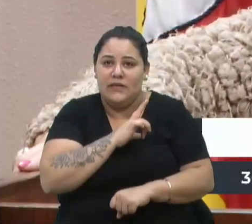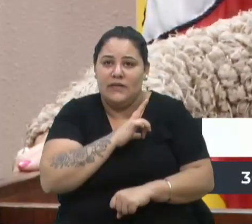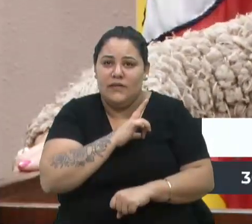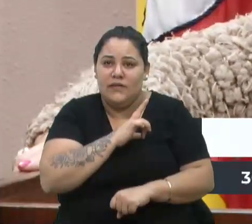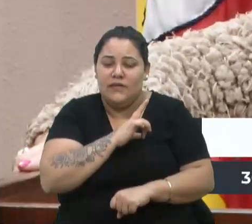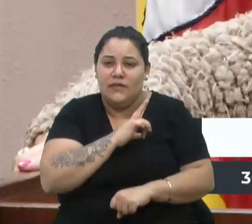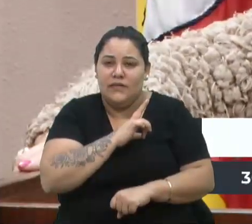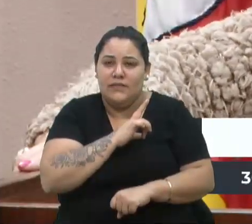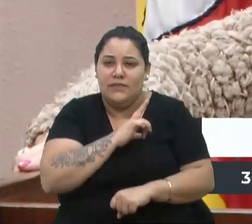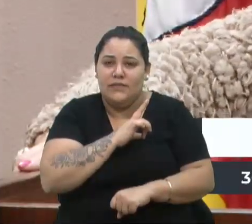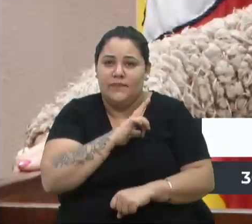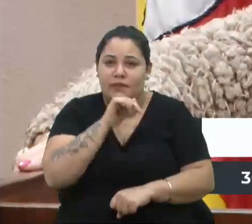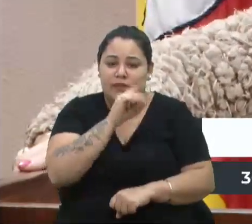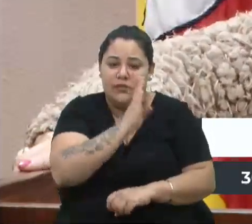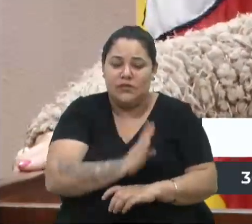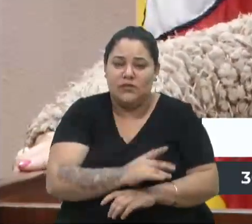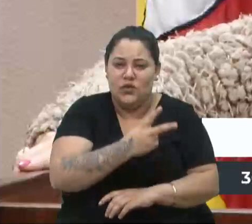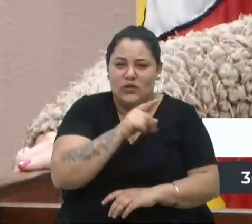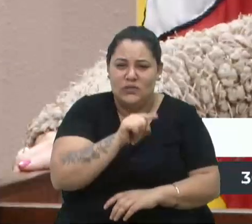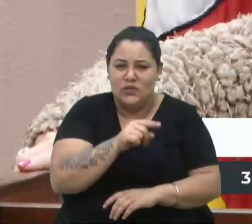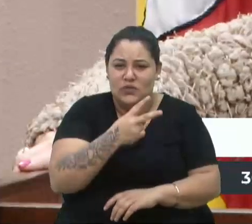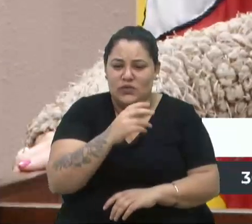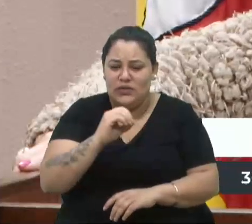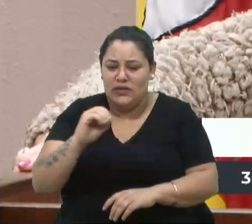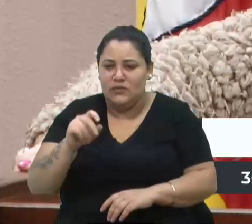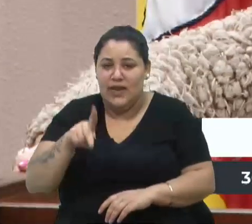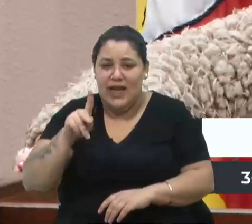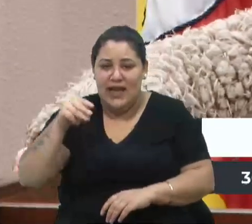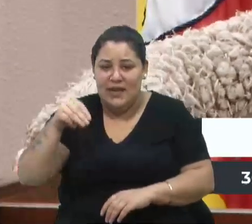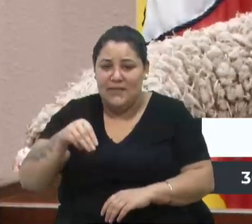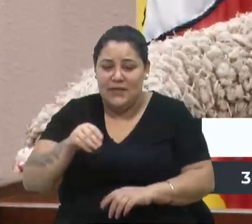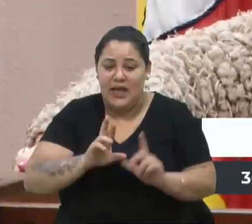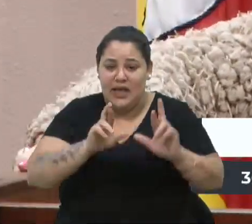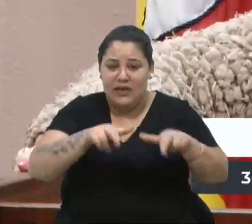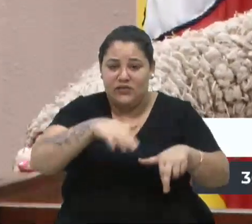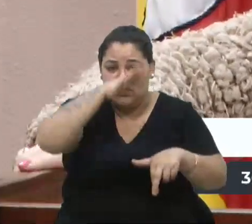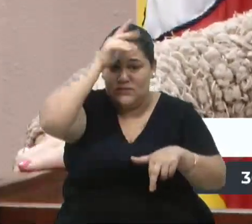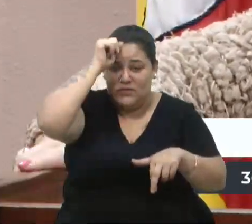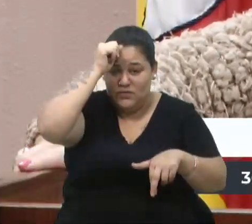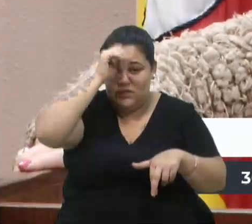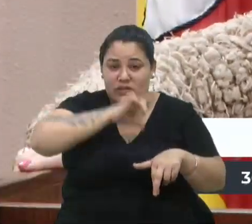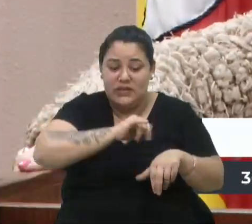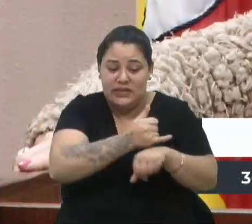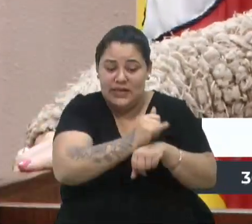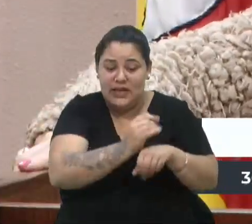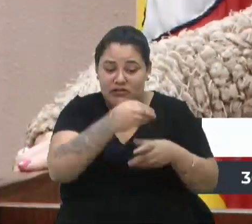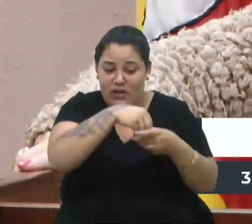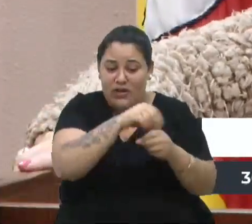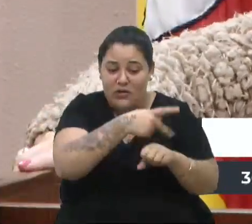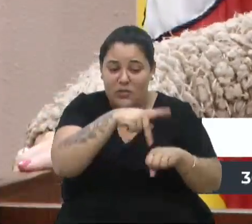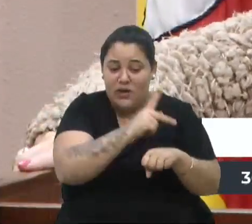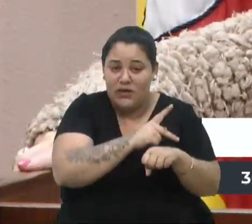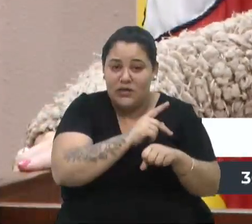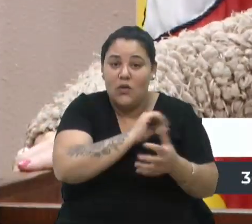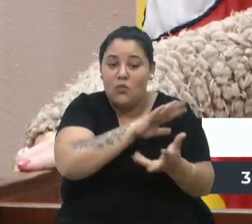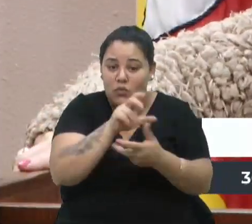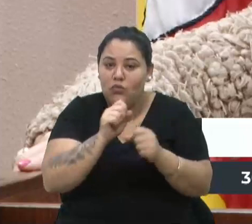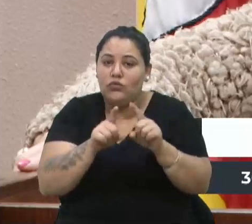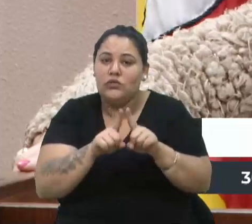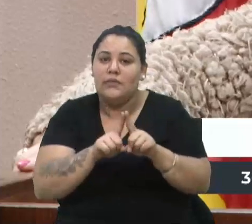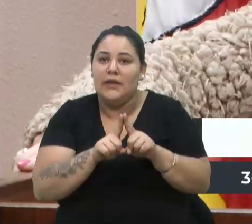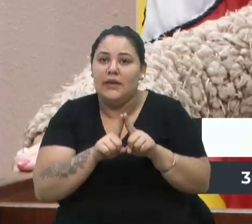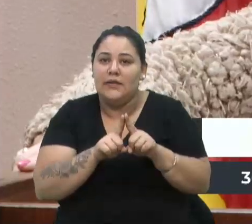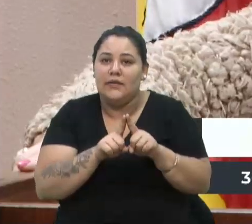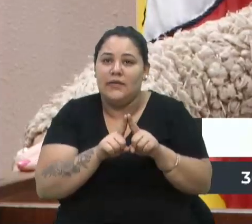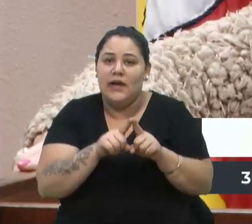2.200 quilômetros, na região da Amazônia, uma região estratégica para o nosso país e para o mundo. Tá?